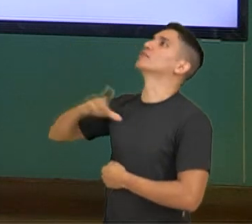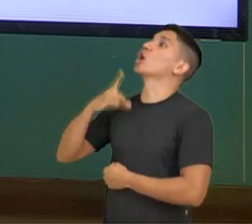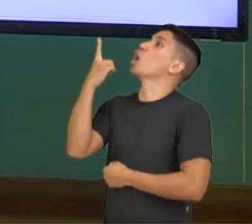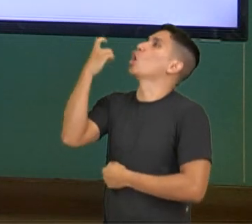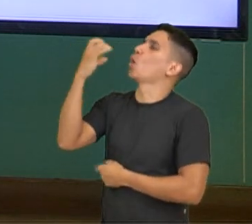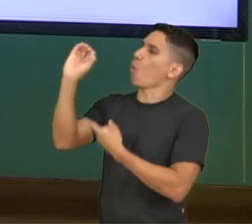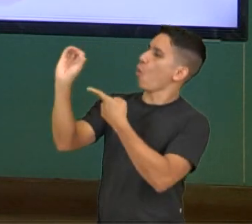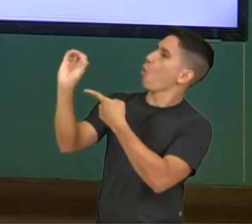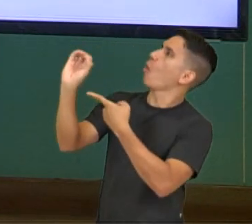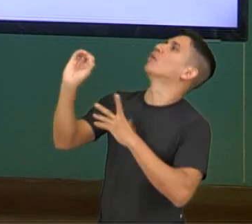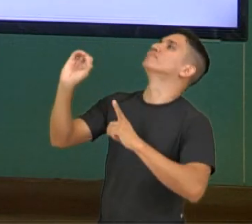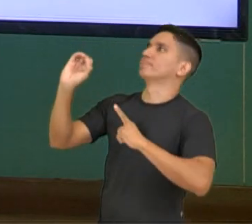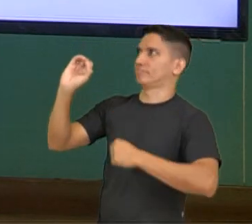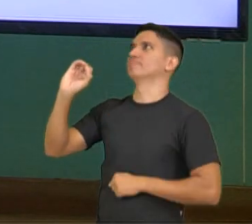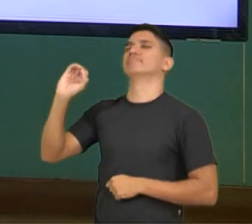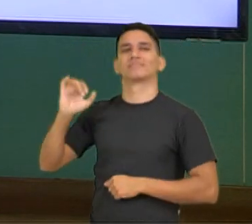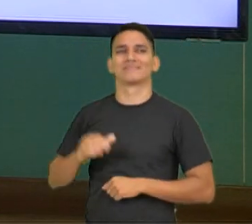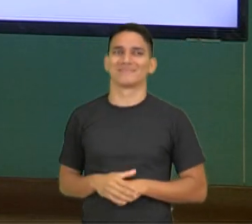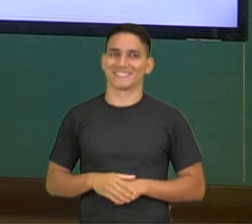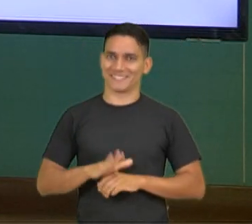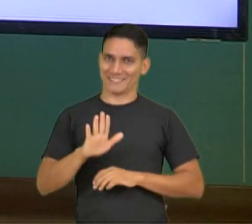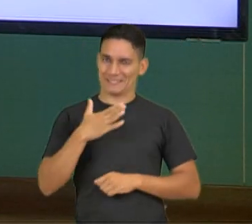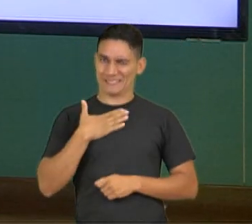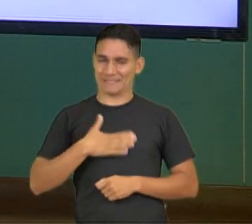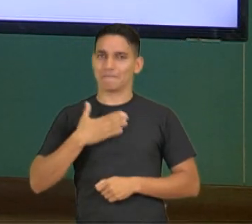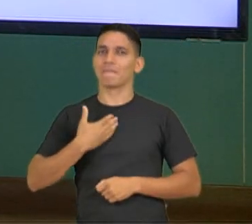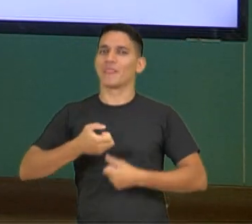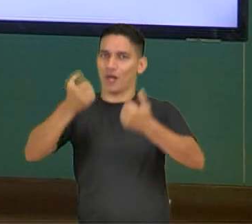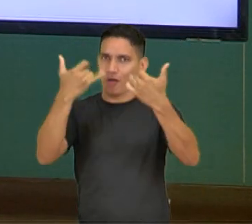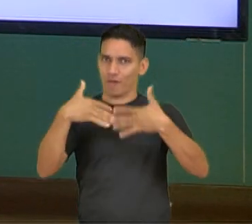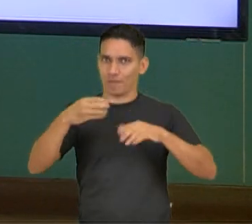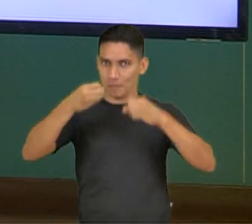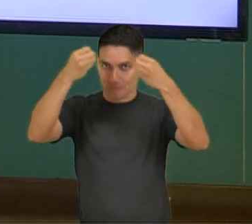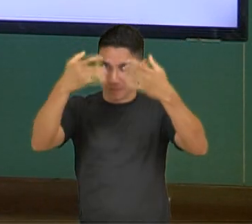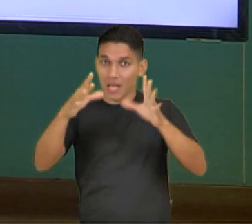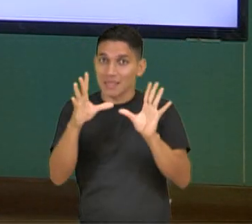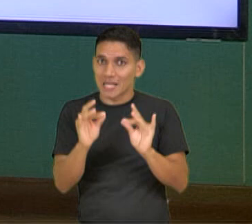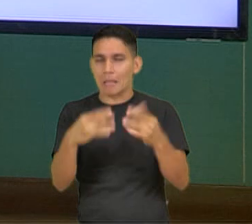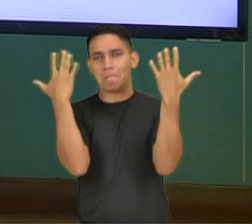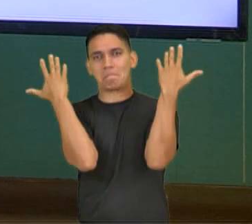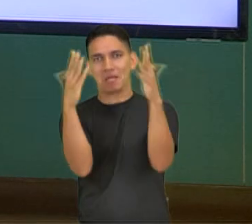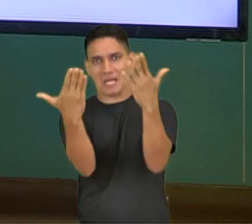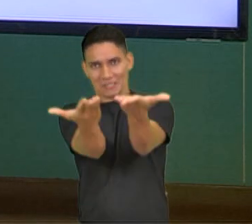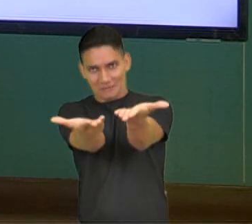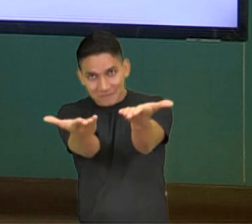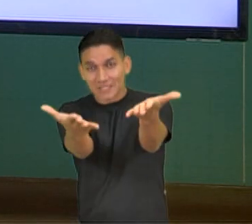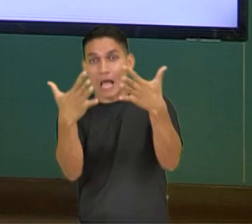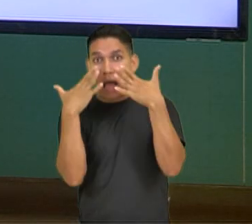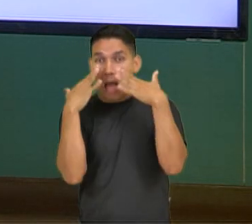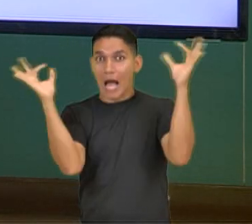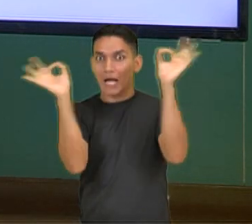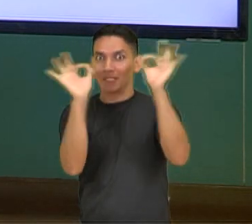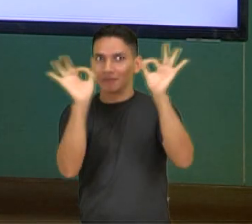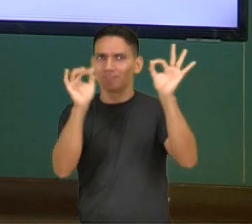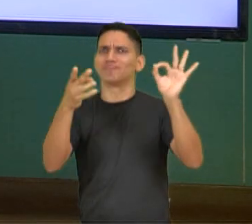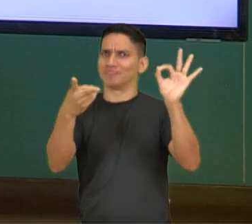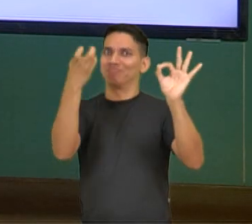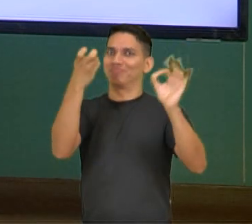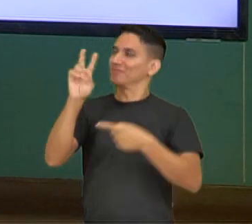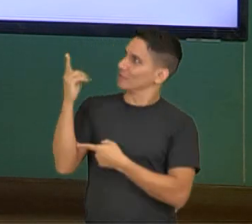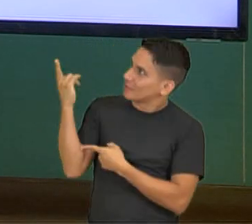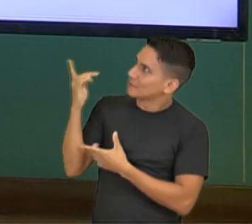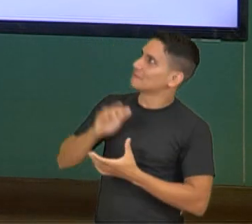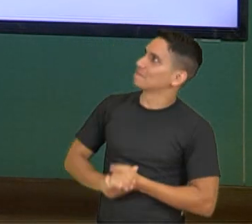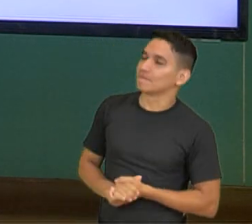um oxigênio aqui. E eu vou lhe dar parabéns por esta sua